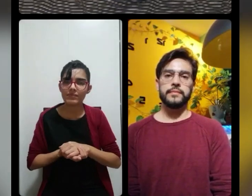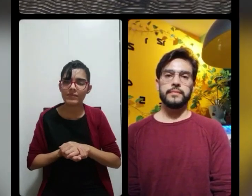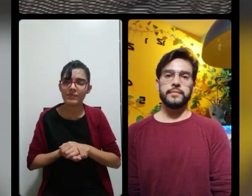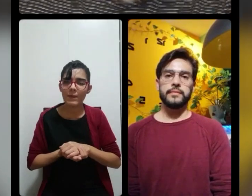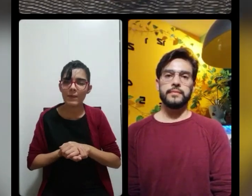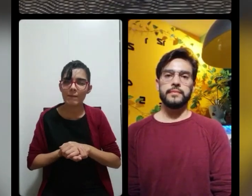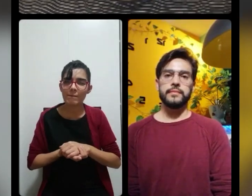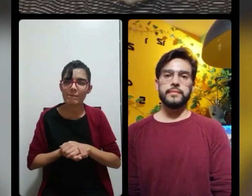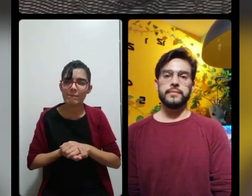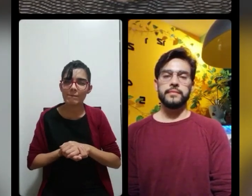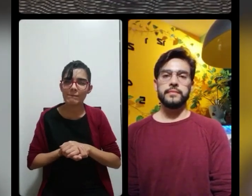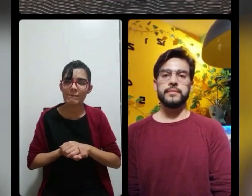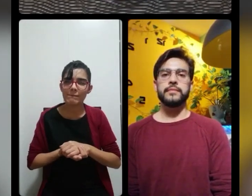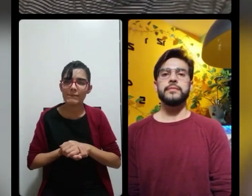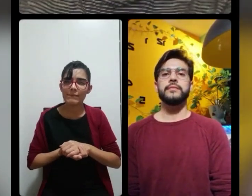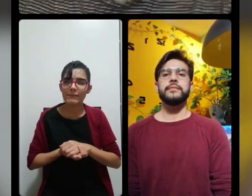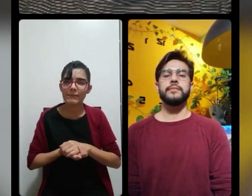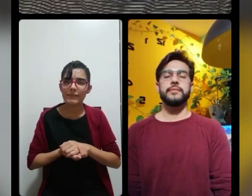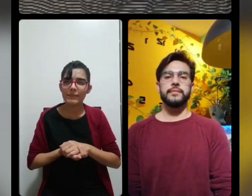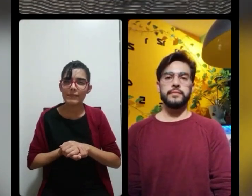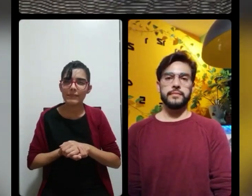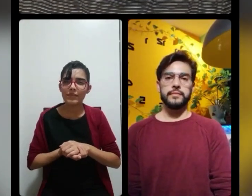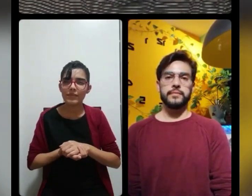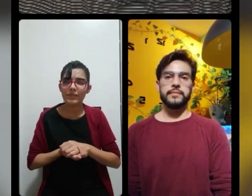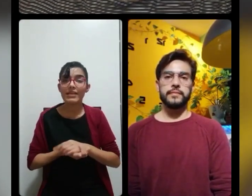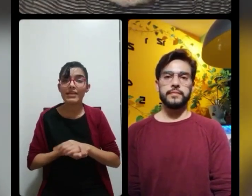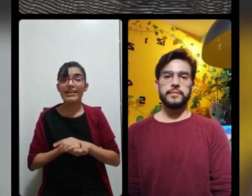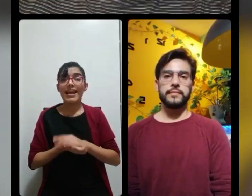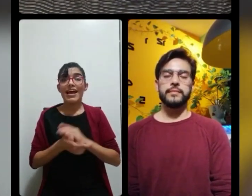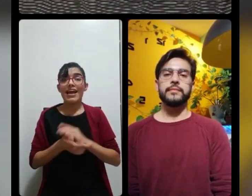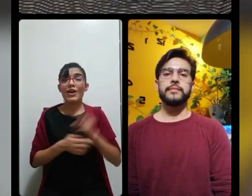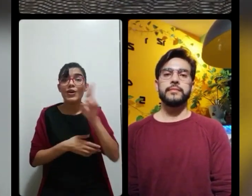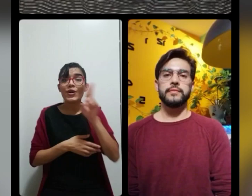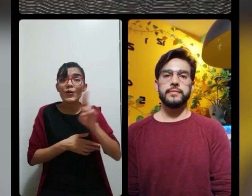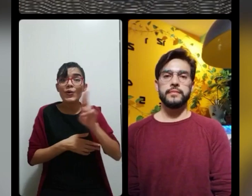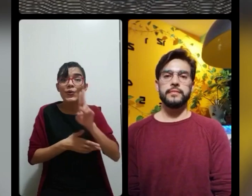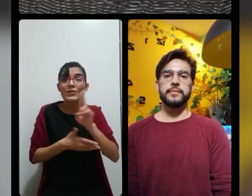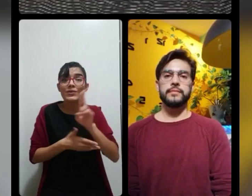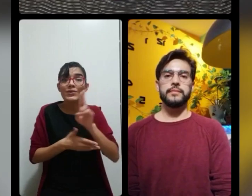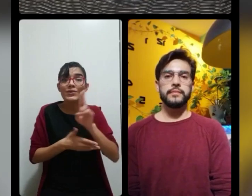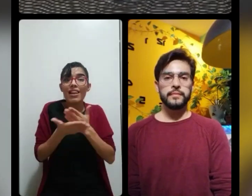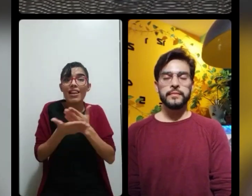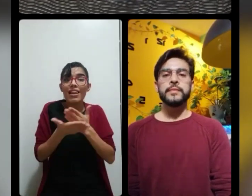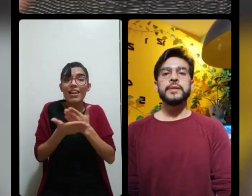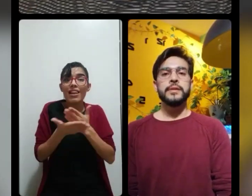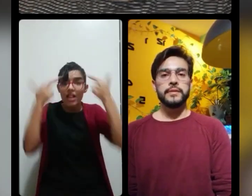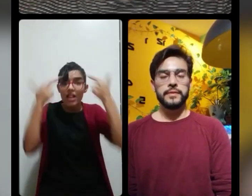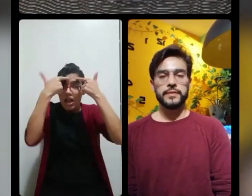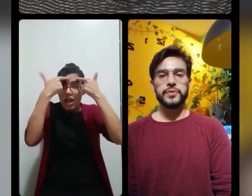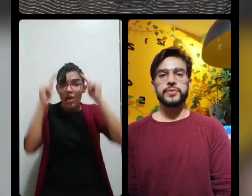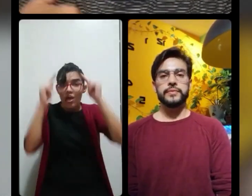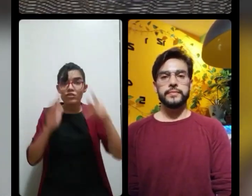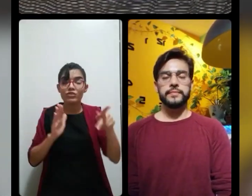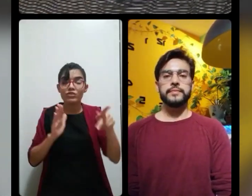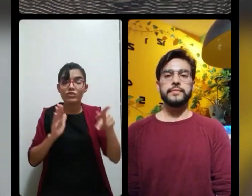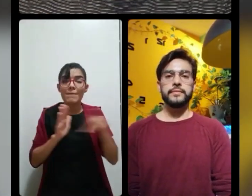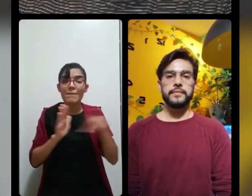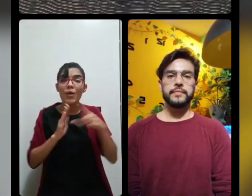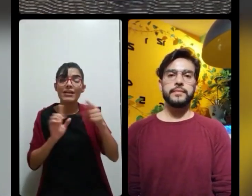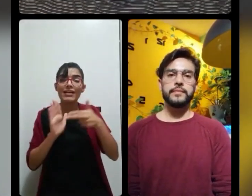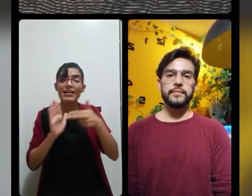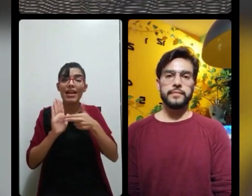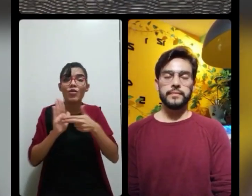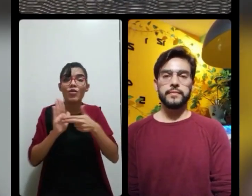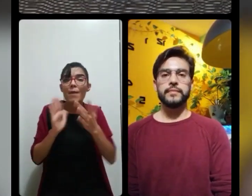trazendo o jogo de ritmo e de metáfora para dentro da linguagem, que é mais do que a língua, não é? Ela reflete muito mais o sentimento